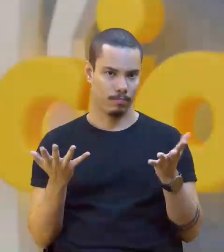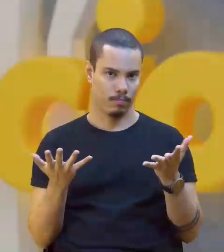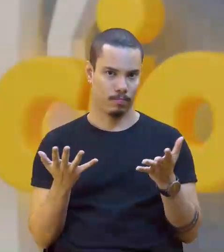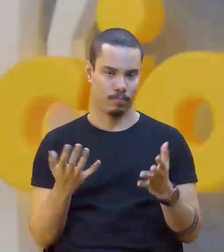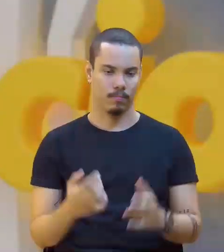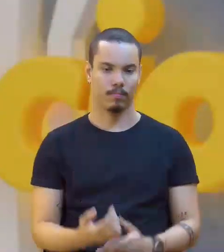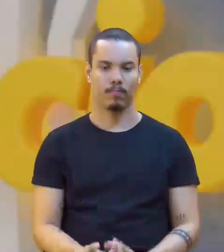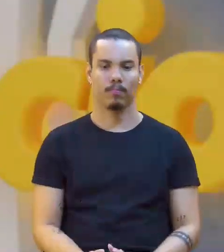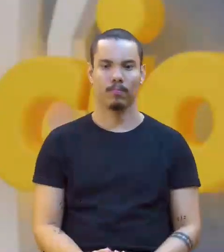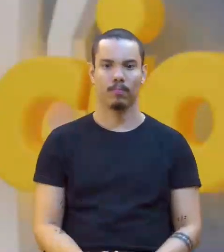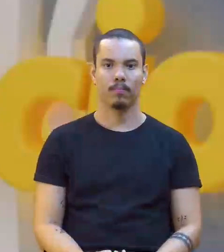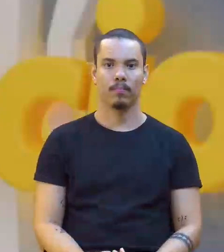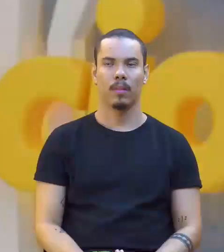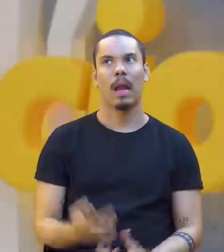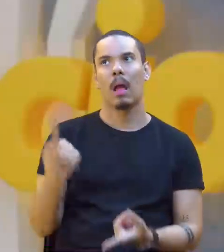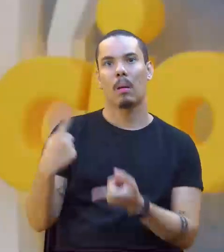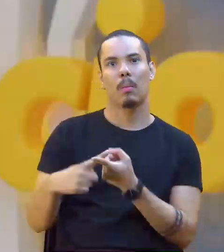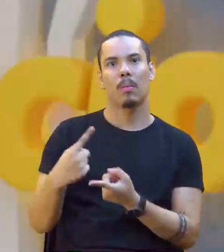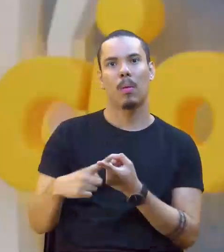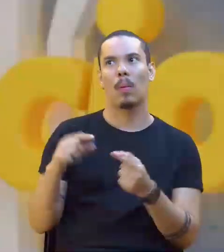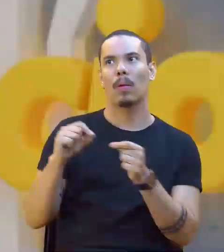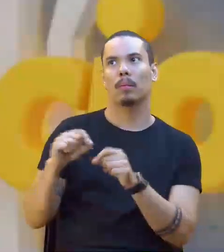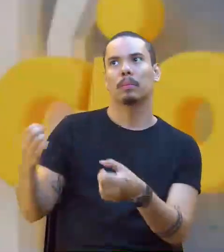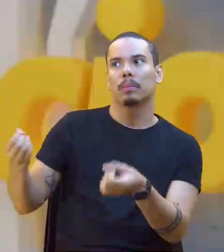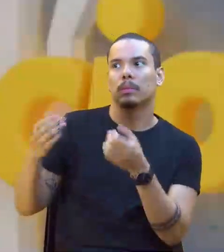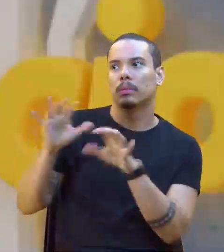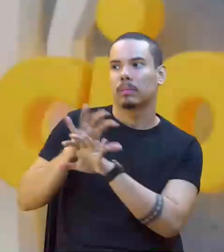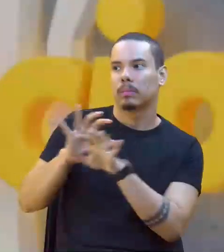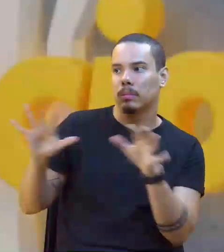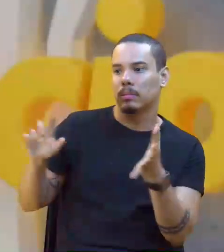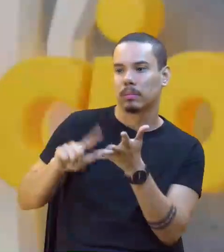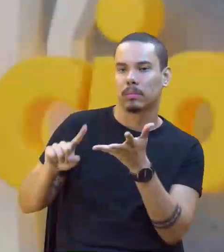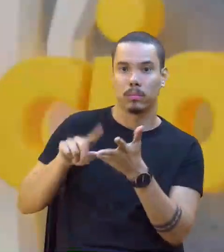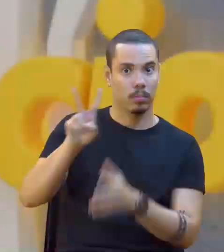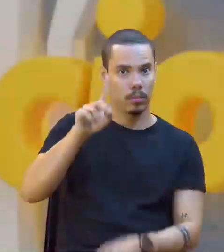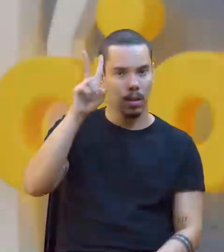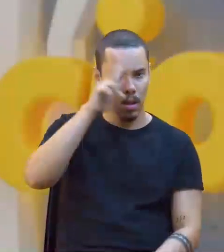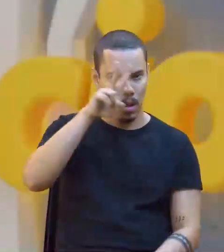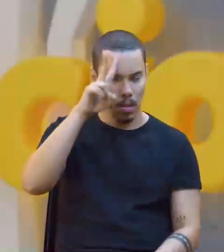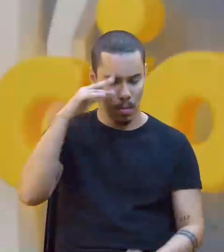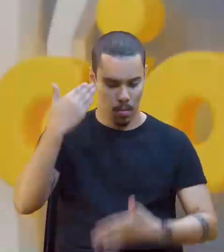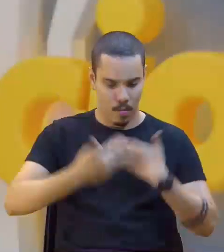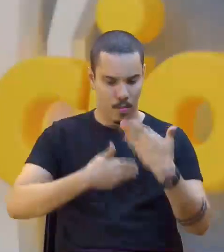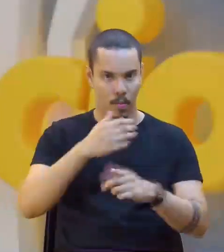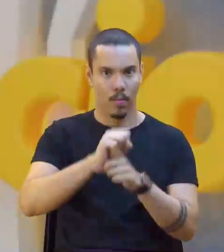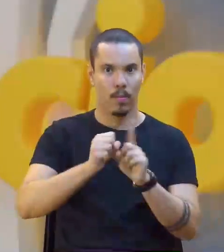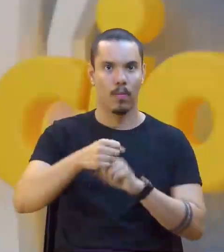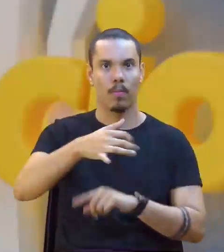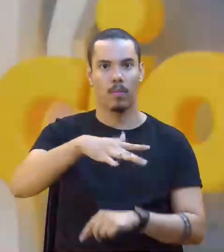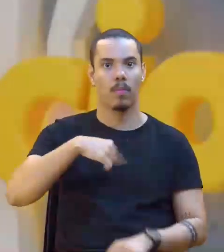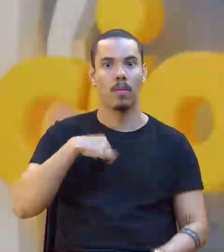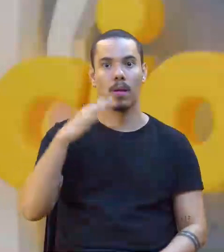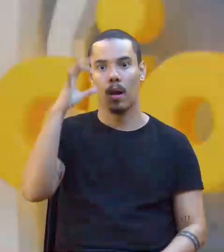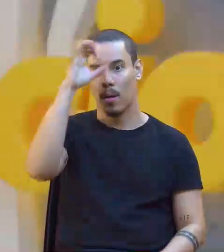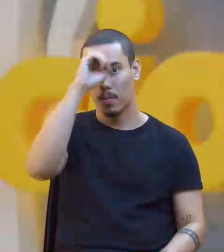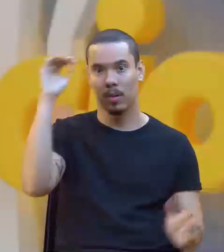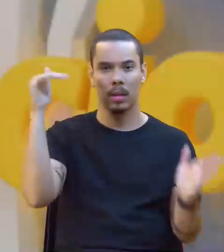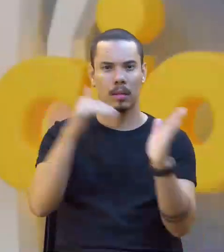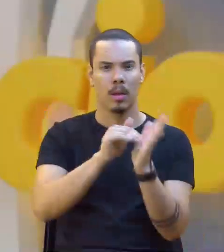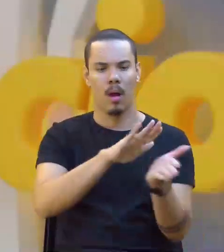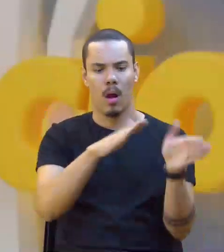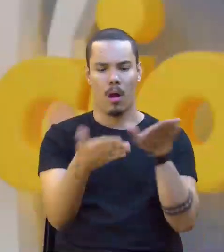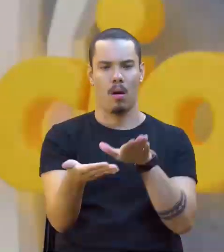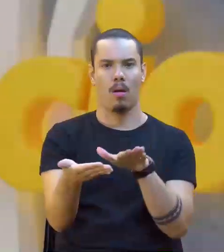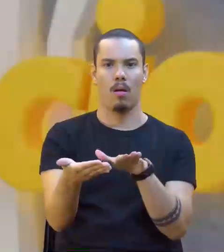Né? Porque eu fui socializada assim, eu aprendi tudo assim? Não. Lembra do processo de socialização? A gente aprende até a hora do último suspiro.